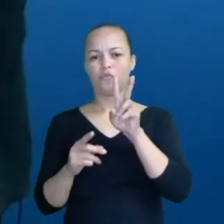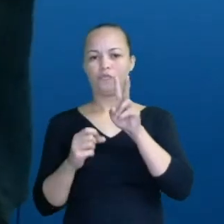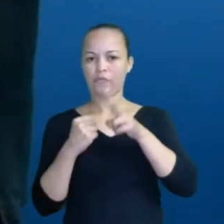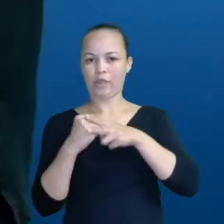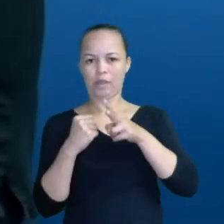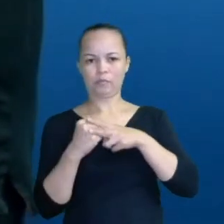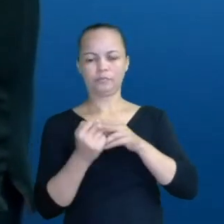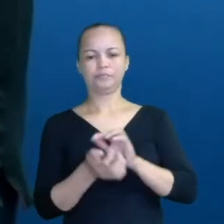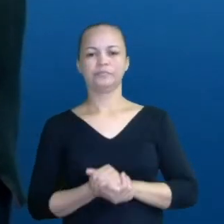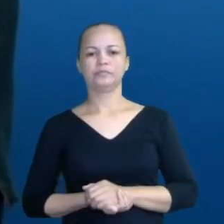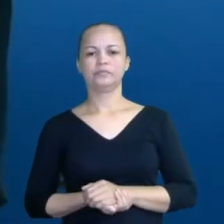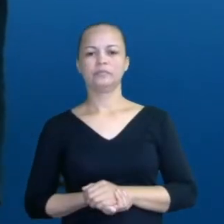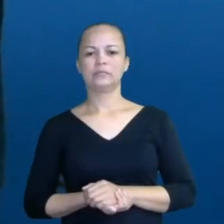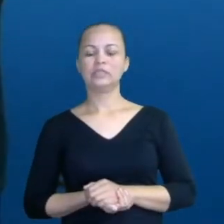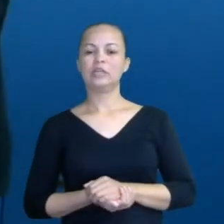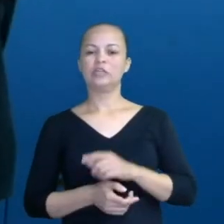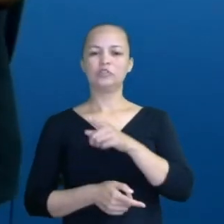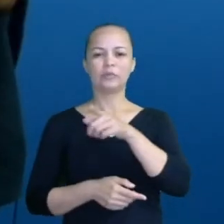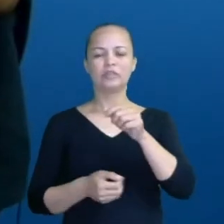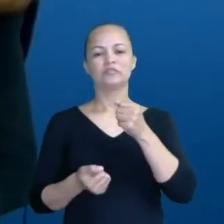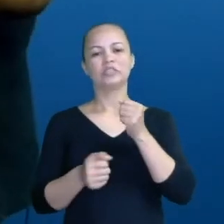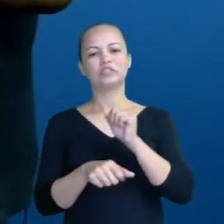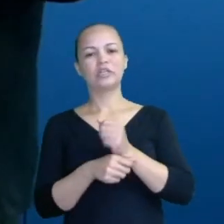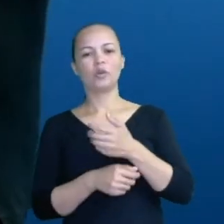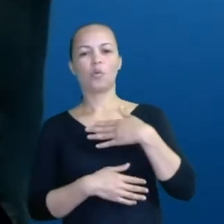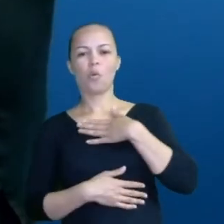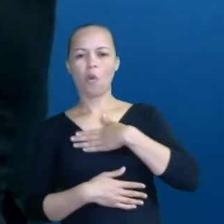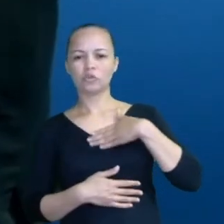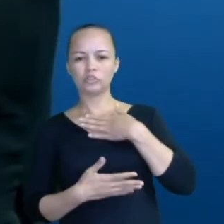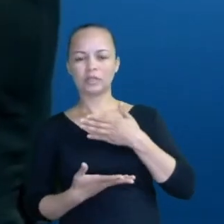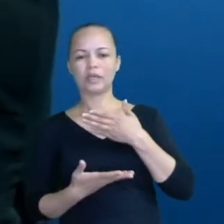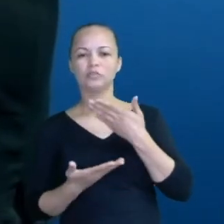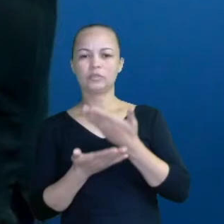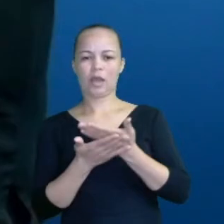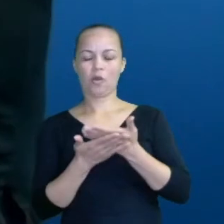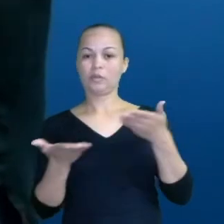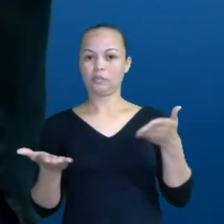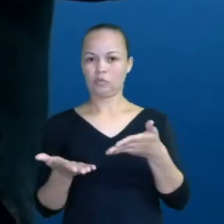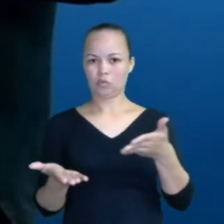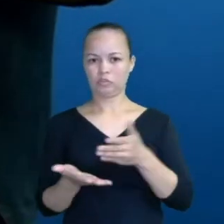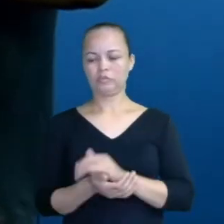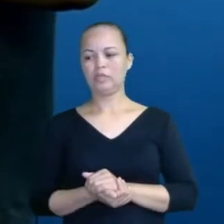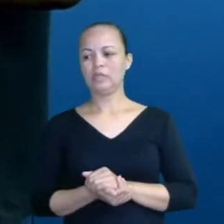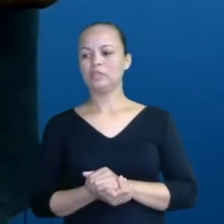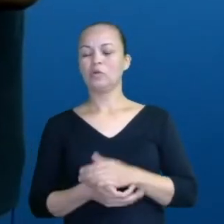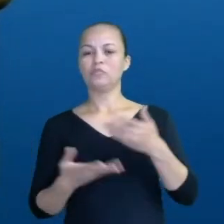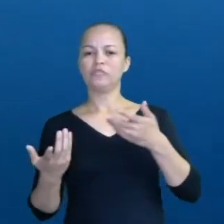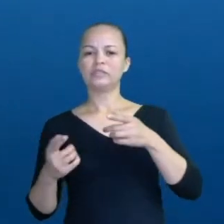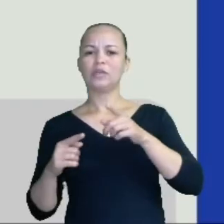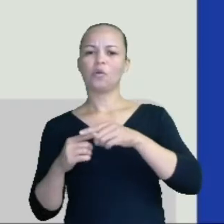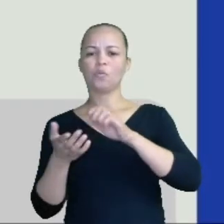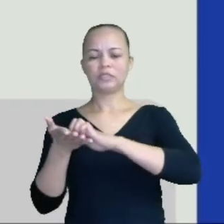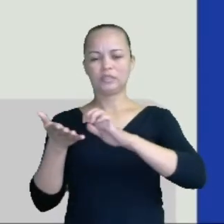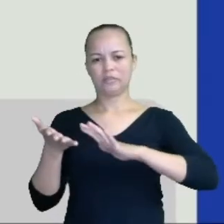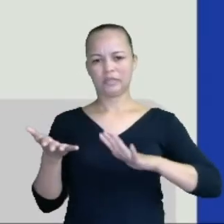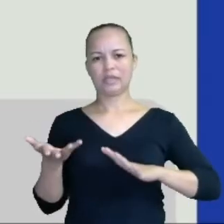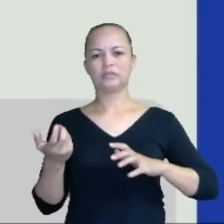Bem, eu espero que vocês tenham gostado da aula de hoje. Vamos fazer algumas questões sobre os tipos de sujeito.